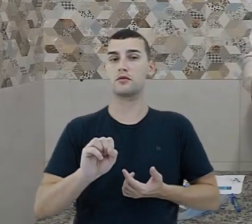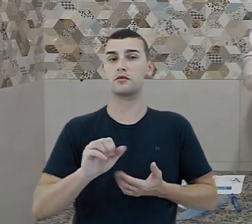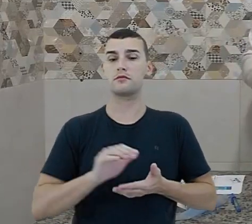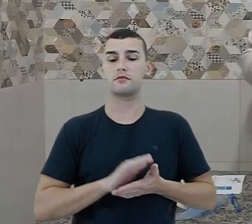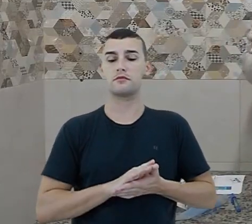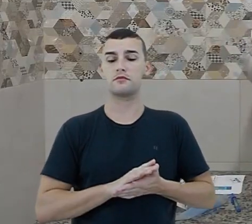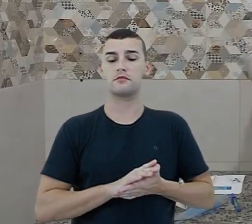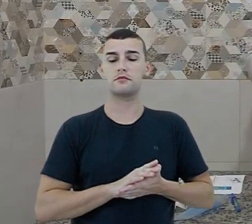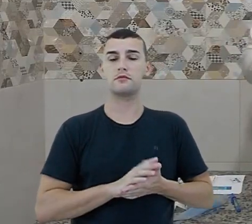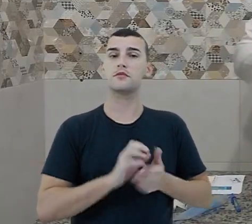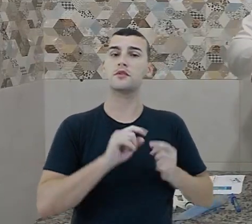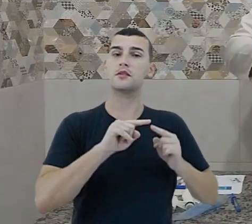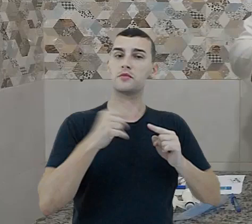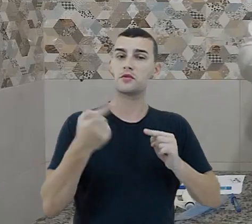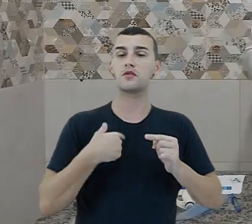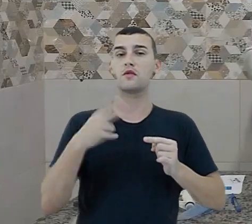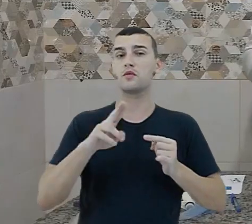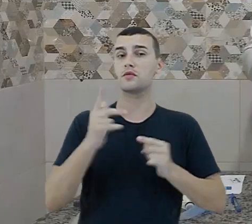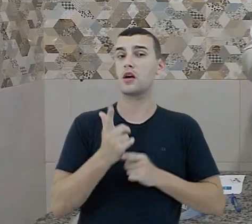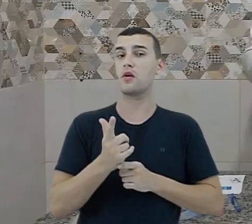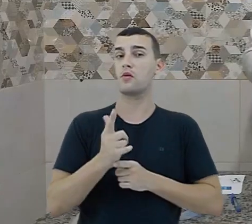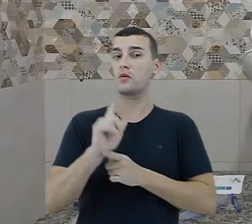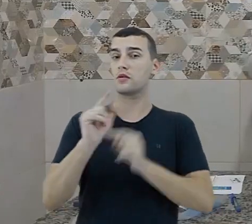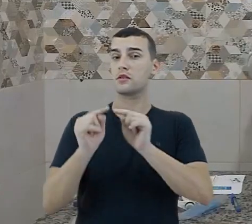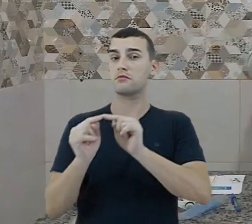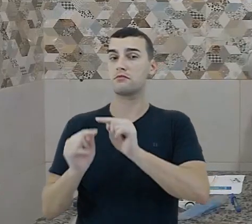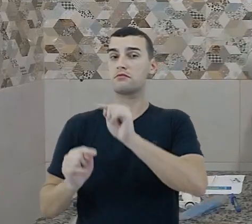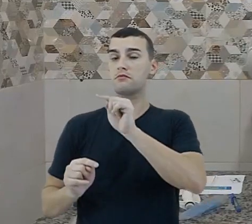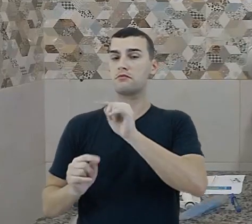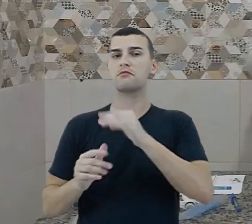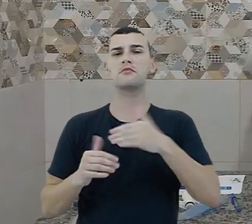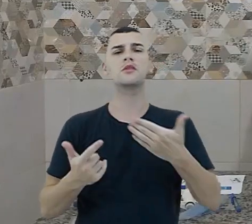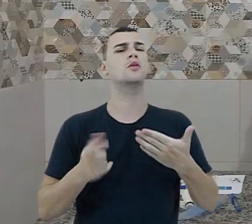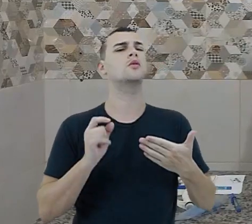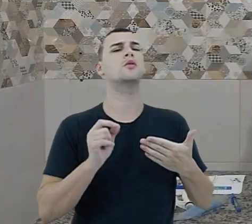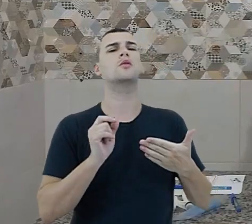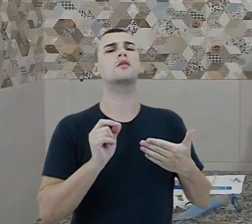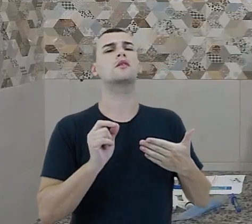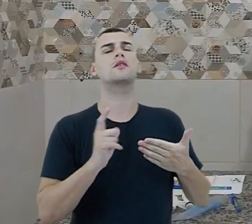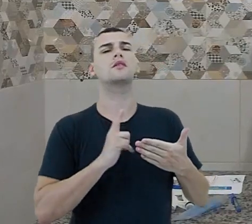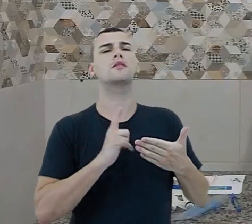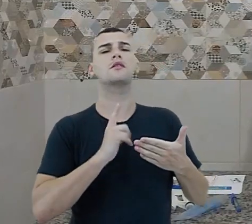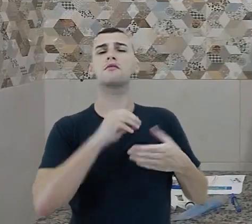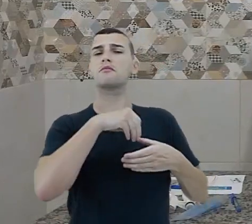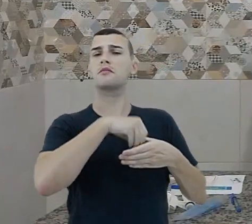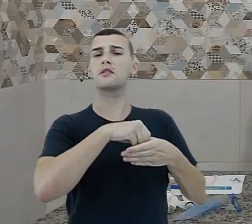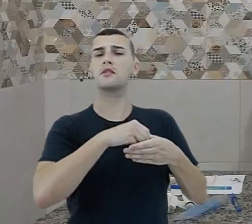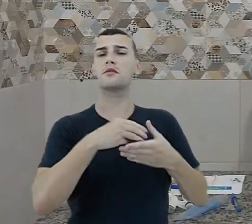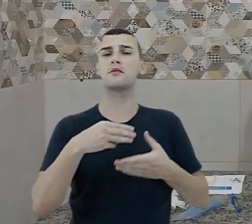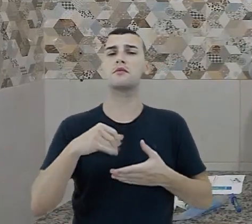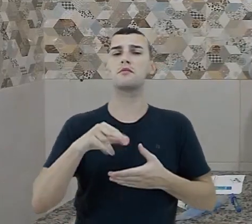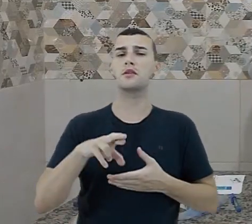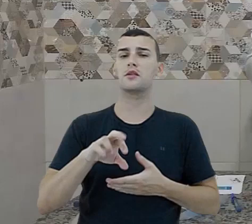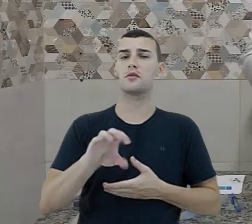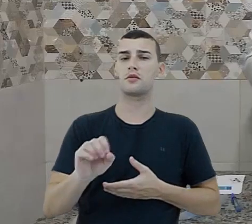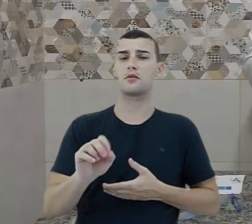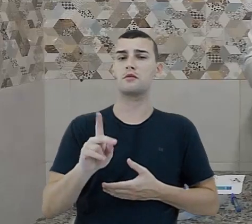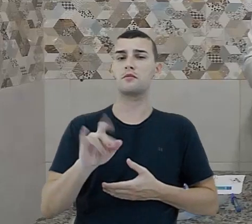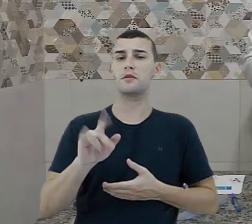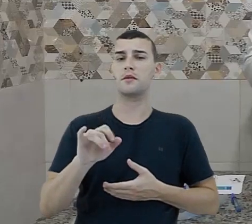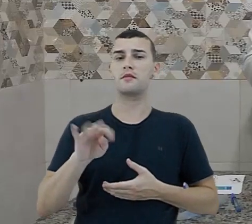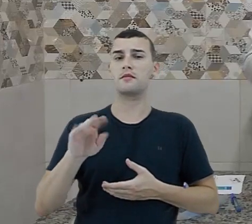vou utilizar uma que apresenta uma faixa de capacidade. Então, quais são os elementos que compõem uma